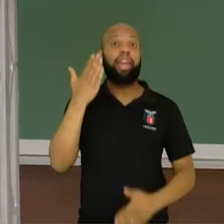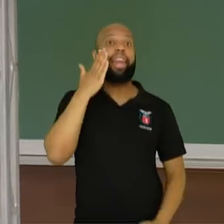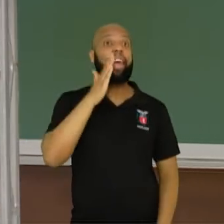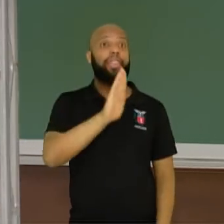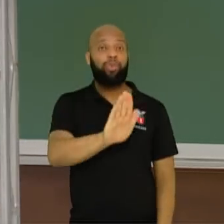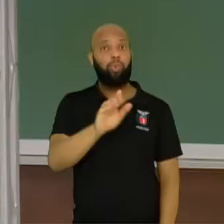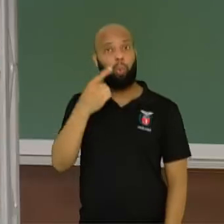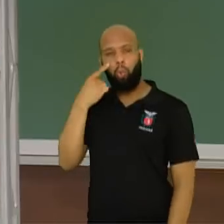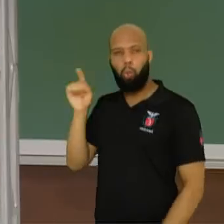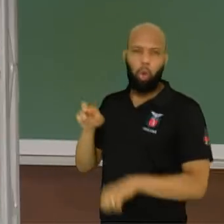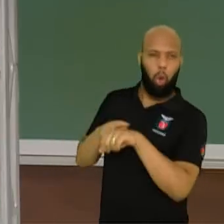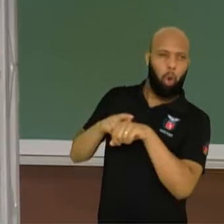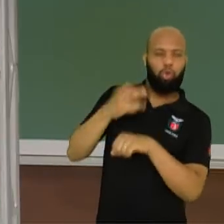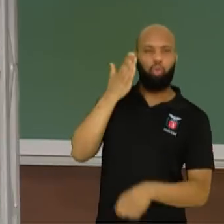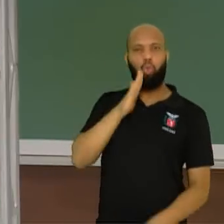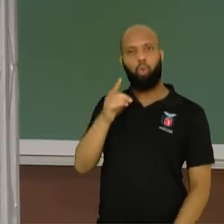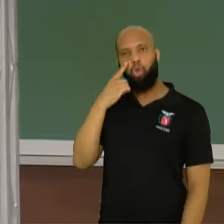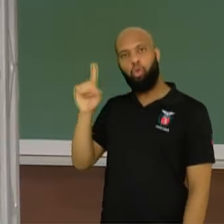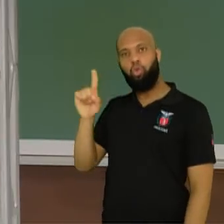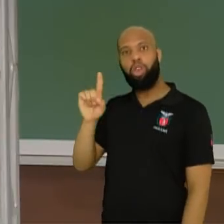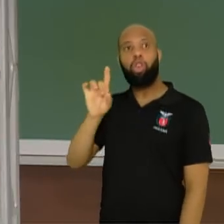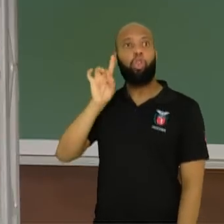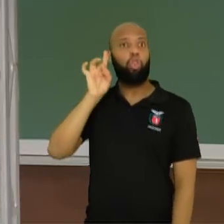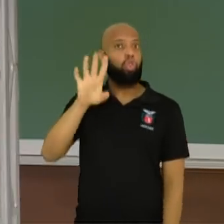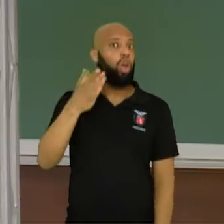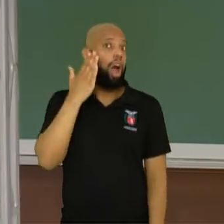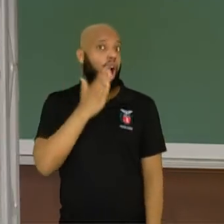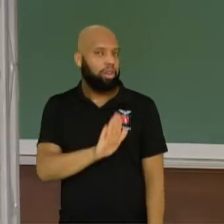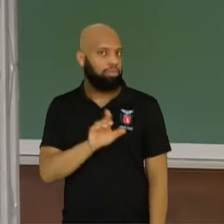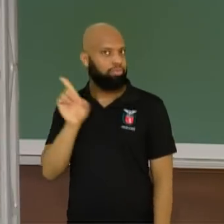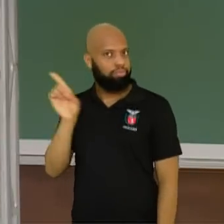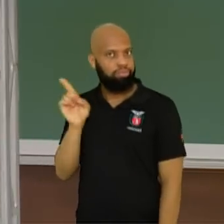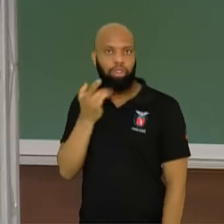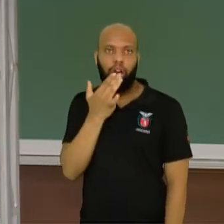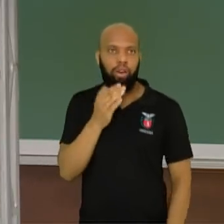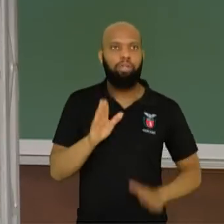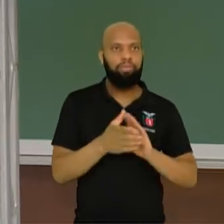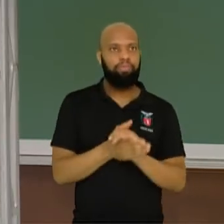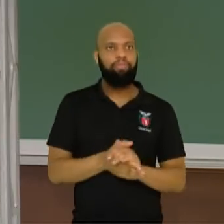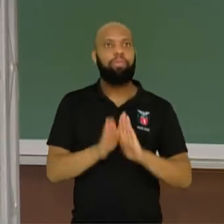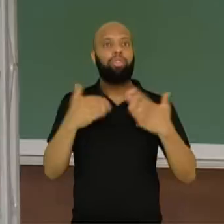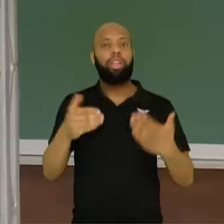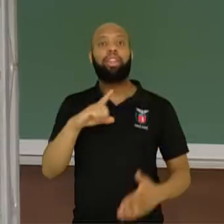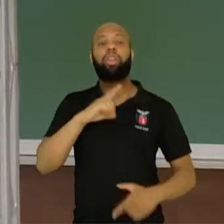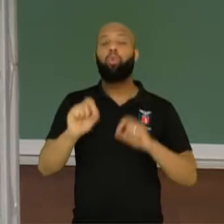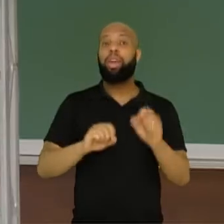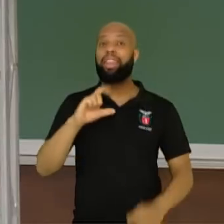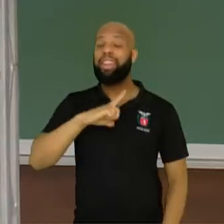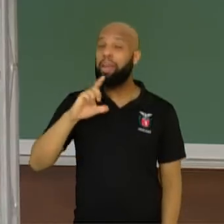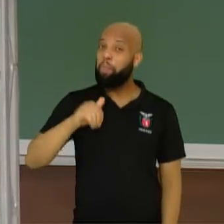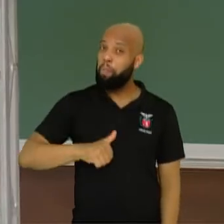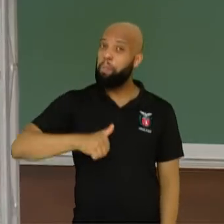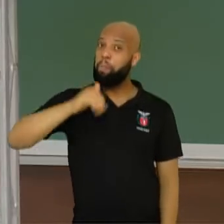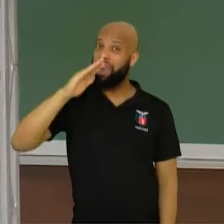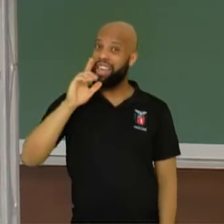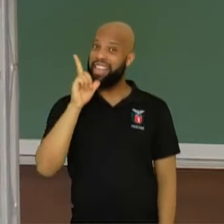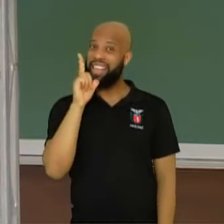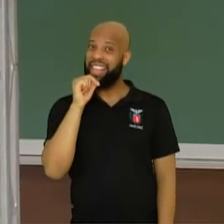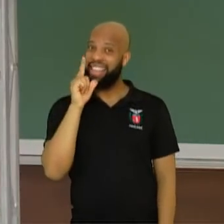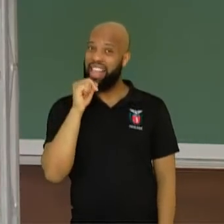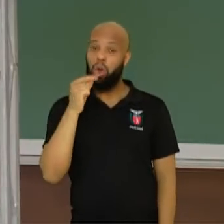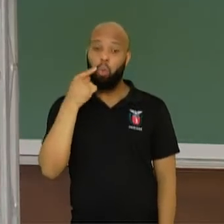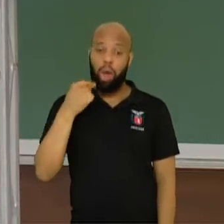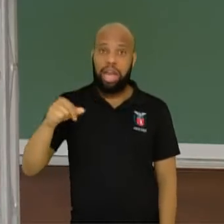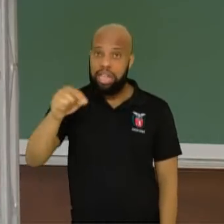pode irrigar as plantas, a gente não pode tomar banho, dar para os animais beberem. Poder a gente até pode, mas